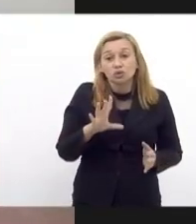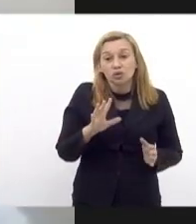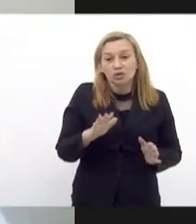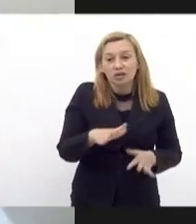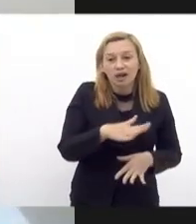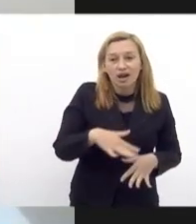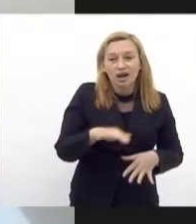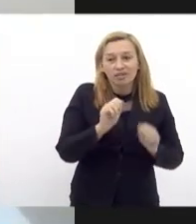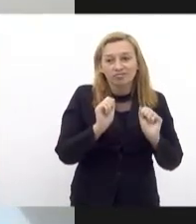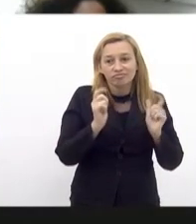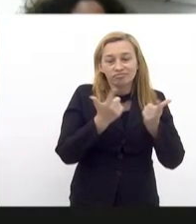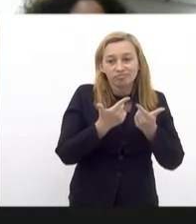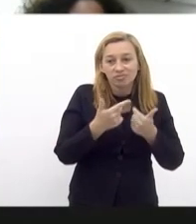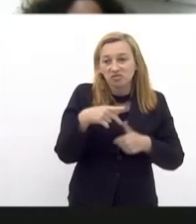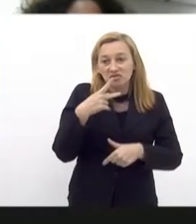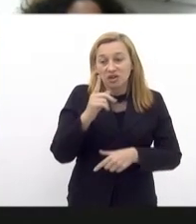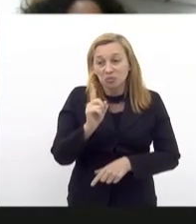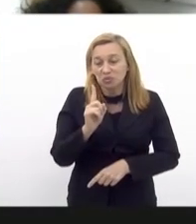Eu não falo muito.